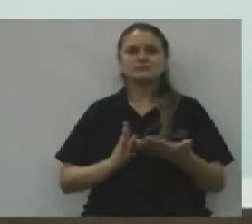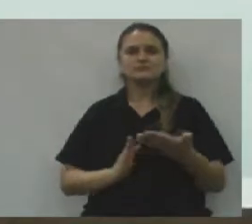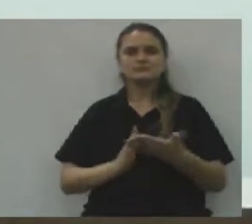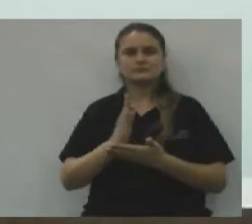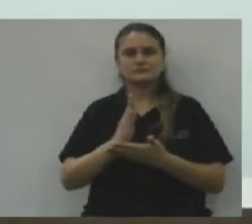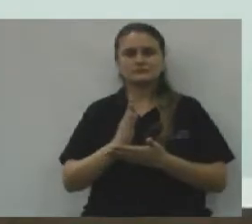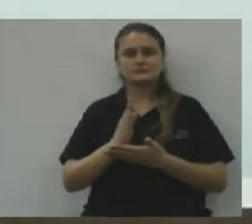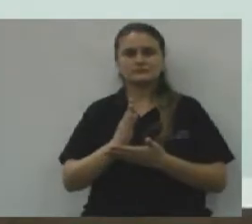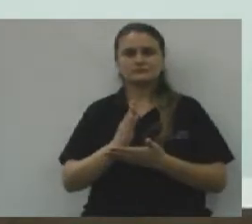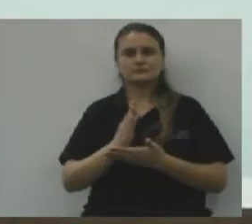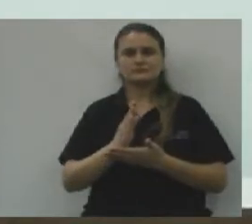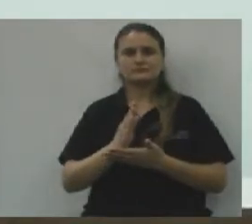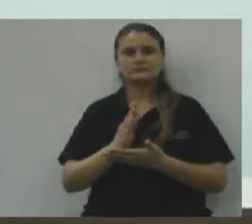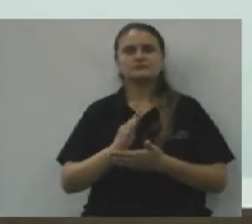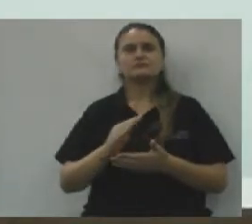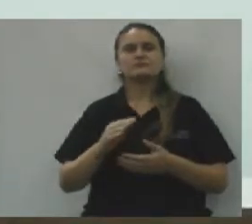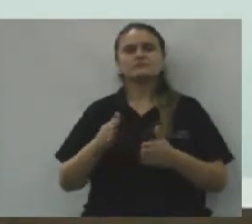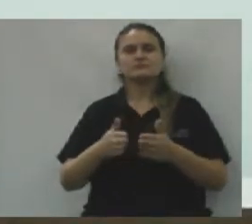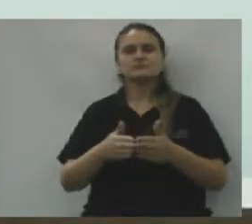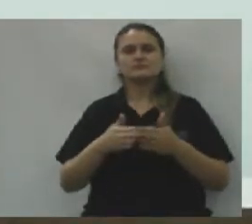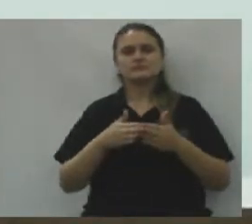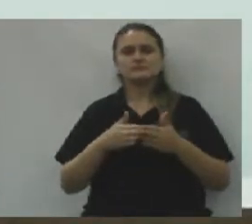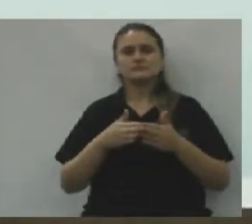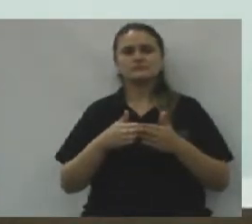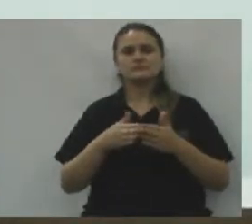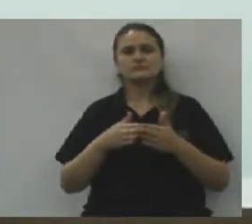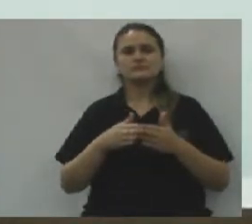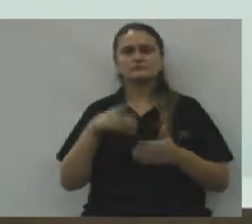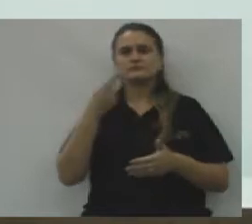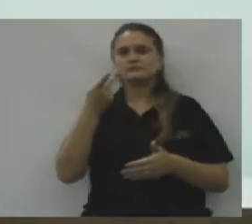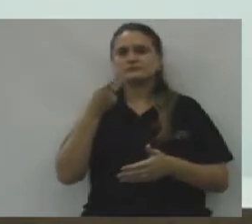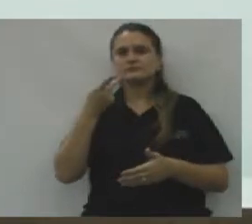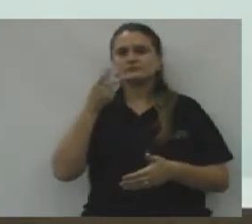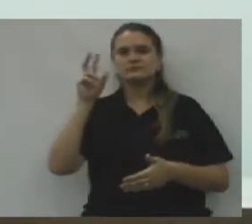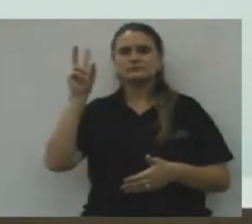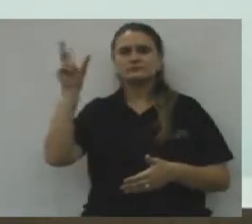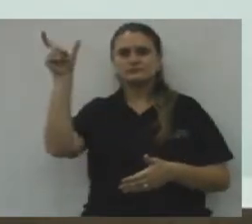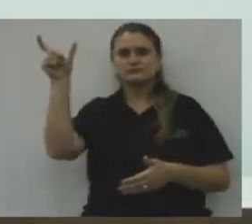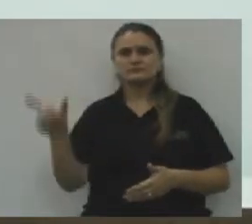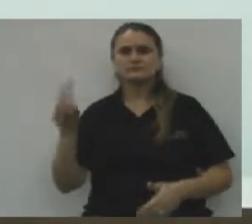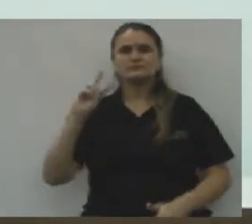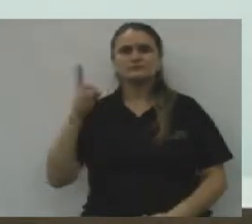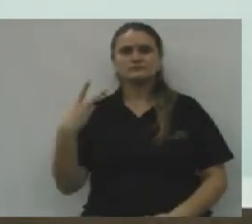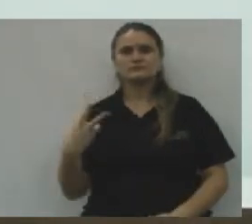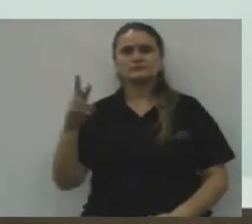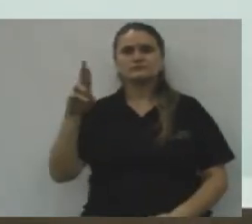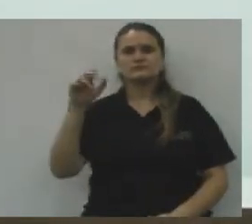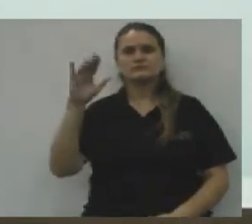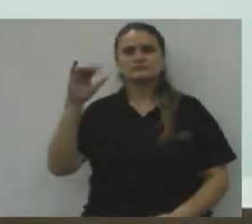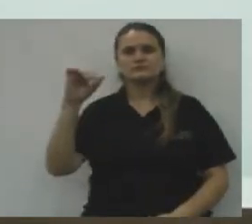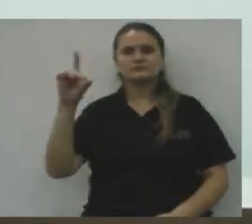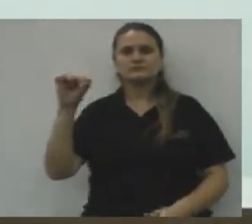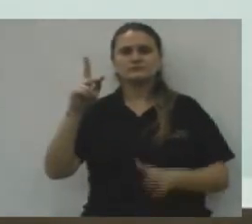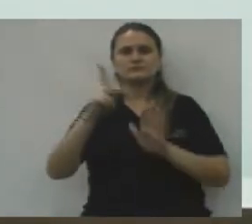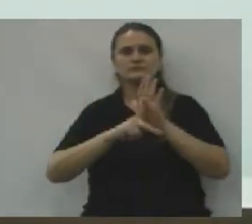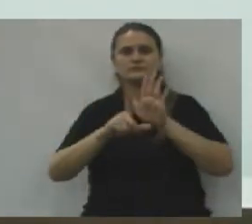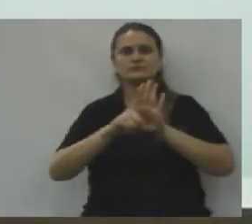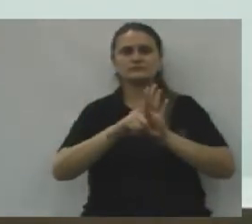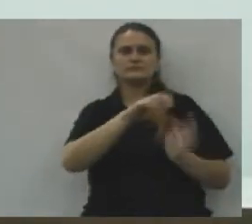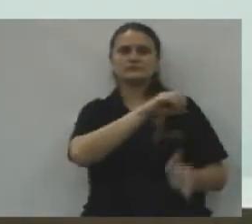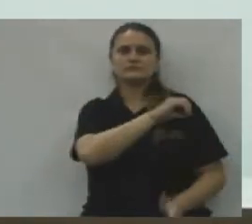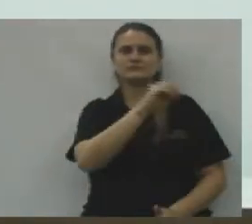Aprovado, então, o requerimento verbal do vereador Adriano Sass, referente ao projeto de lei ordinária